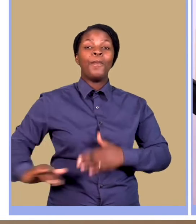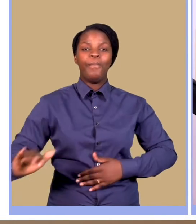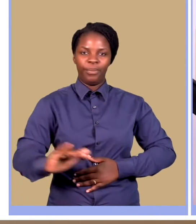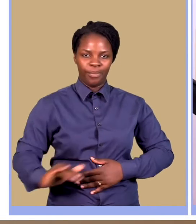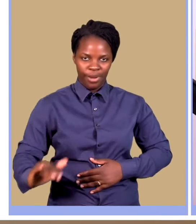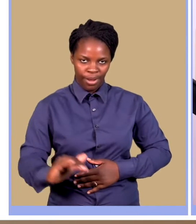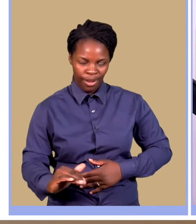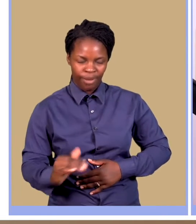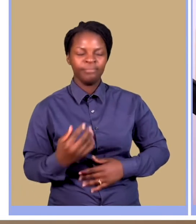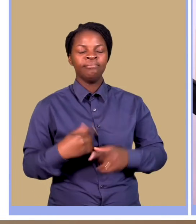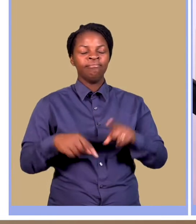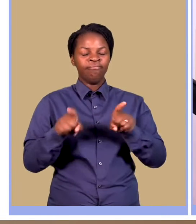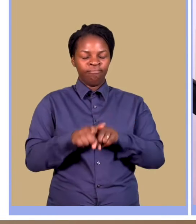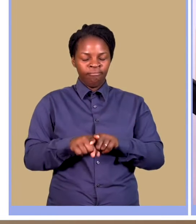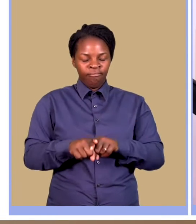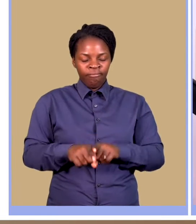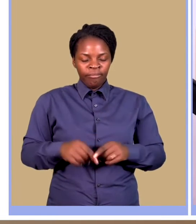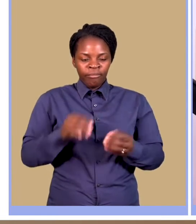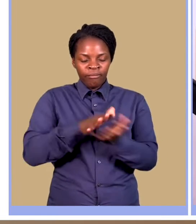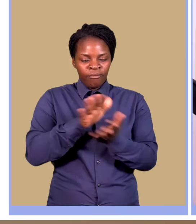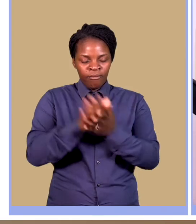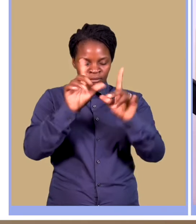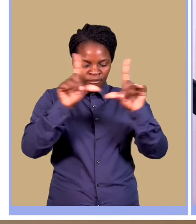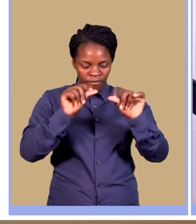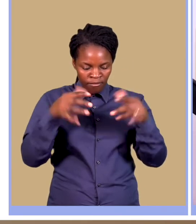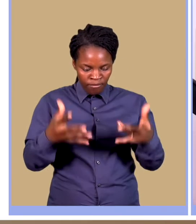de combustíveis fósseis pelo uso de energias